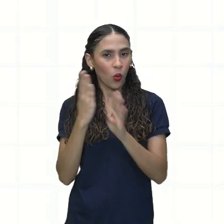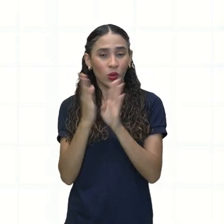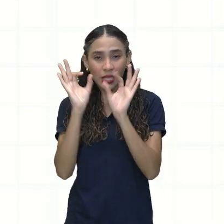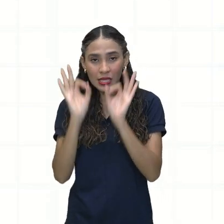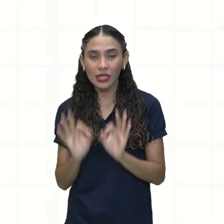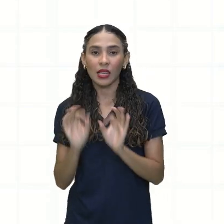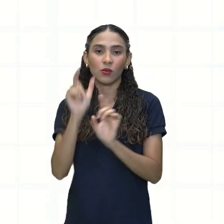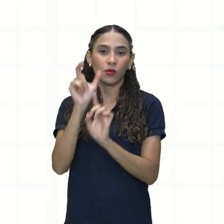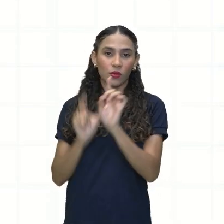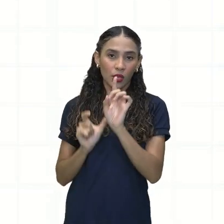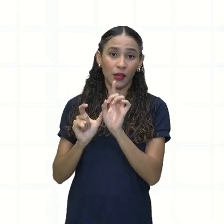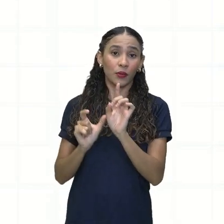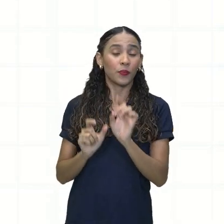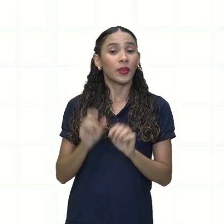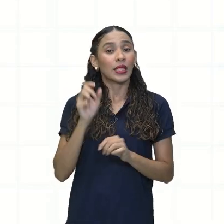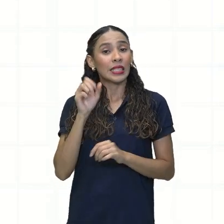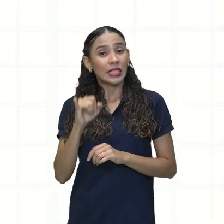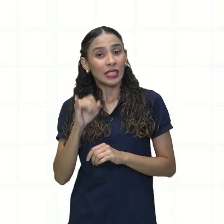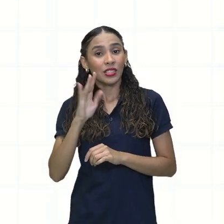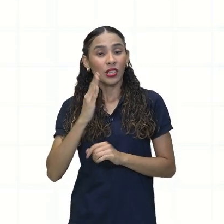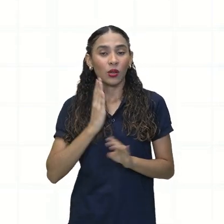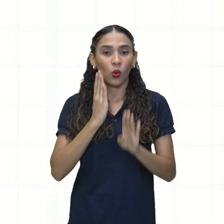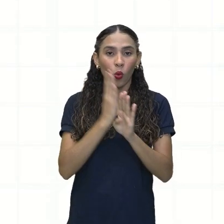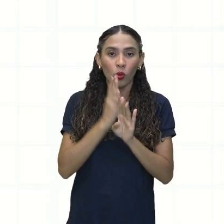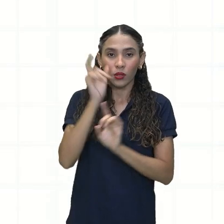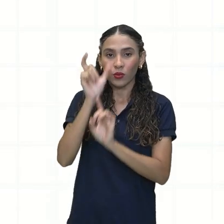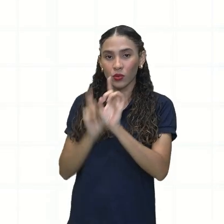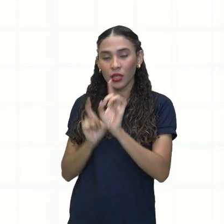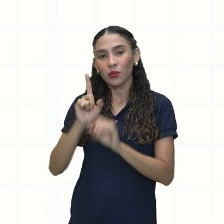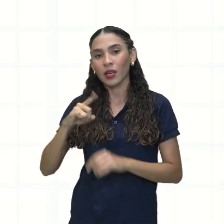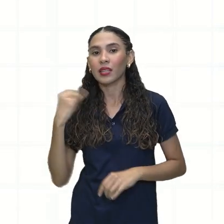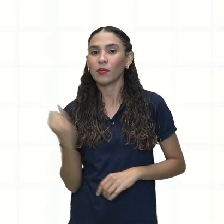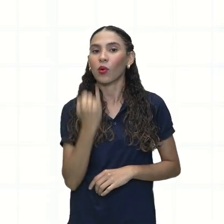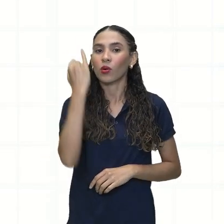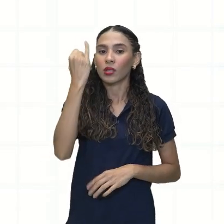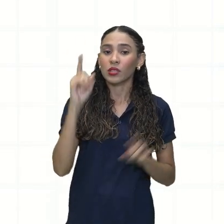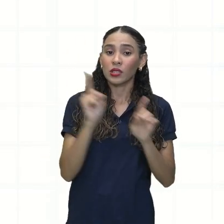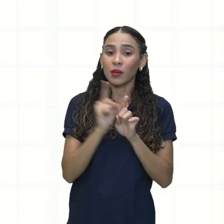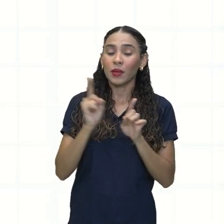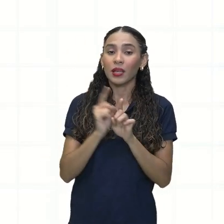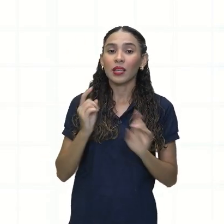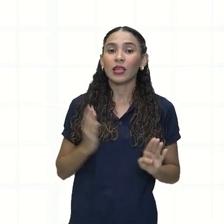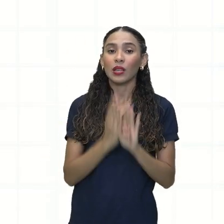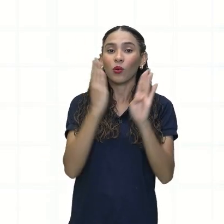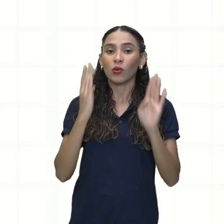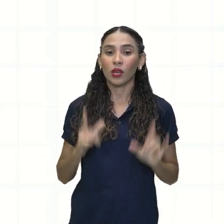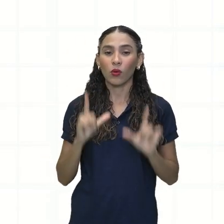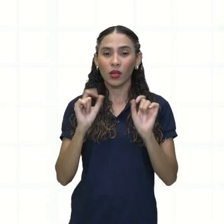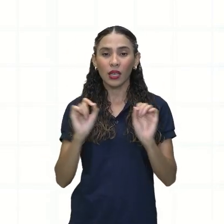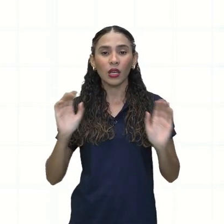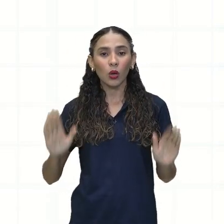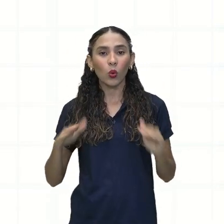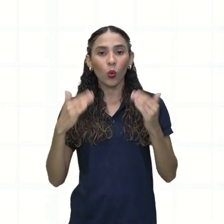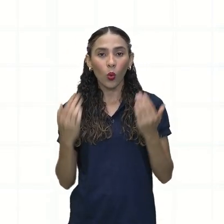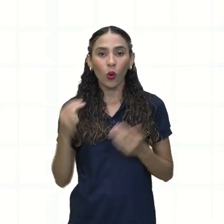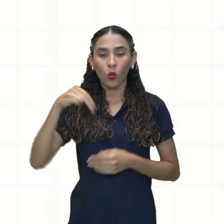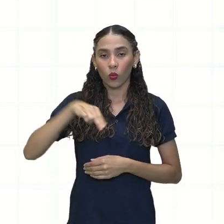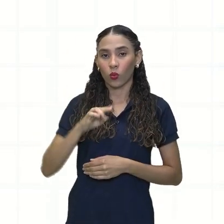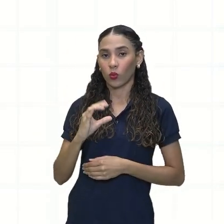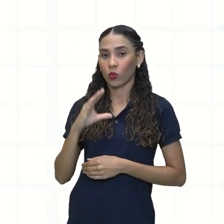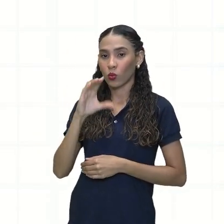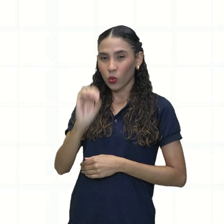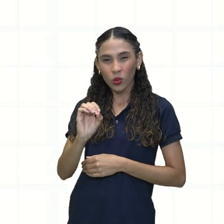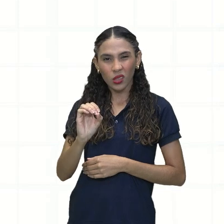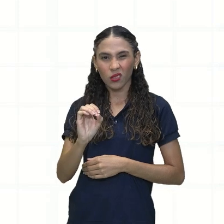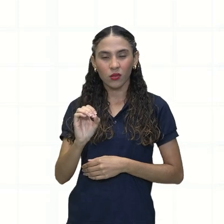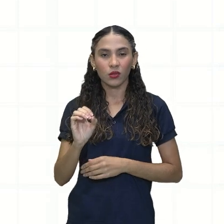sujeito. E aí, uma vez que eu defino o sujeito, é importante também definir qual que é o núcleo do meu sujeito. O que